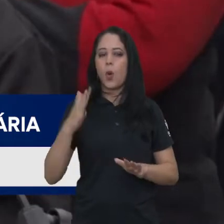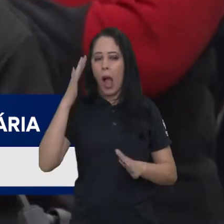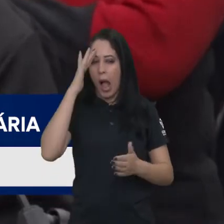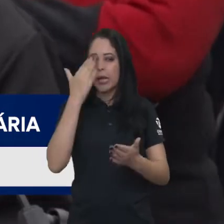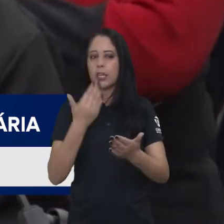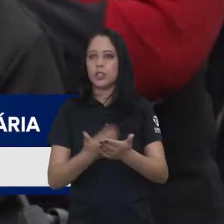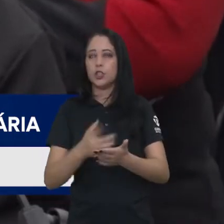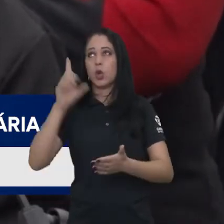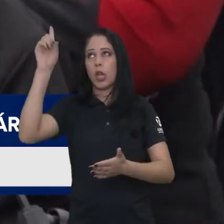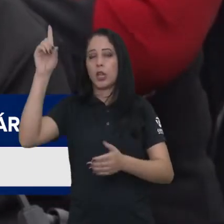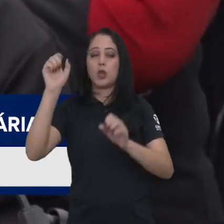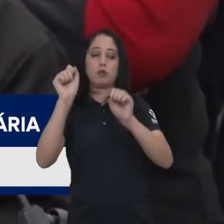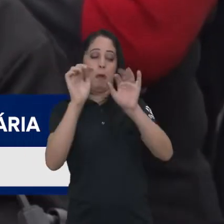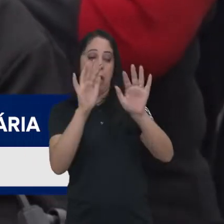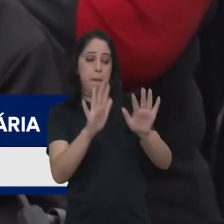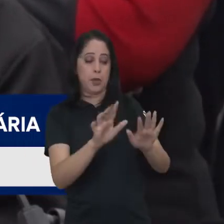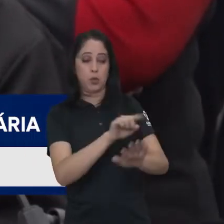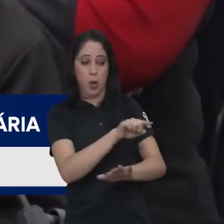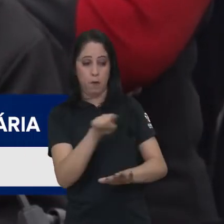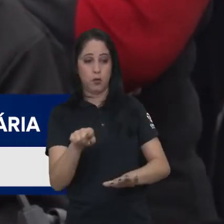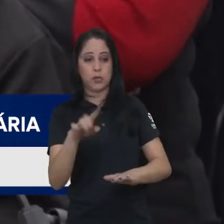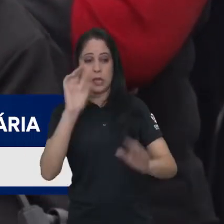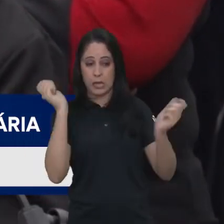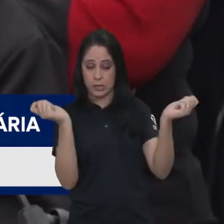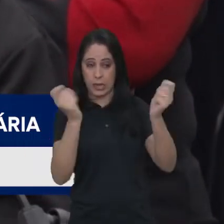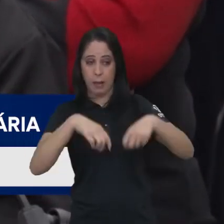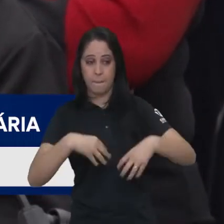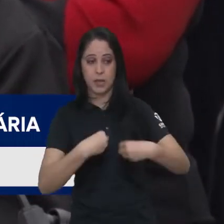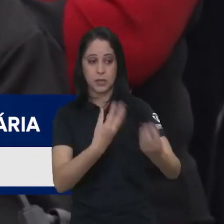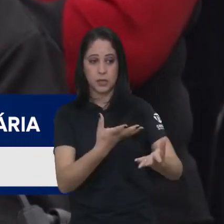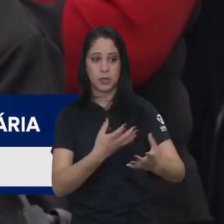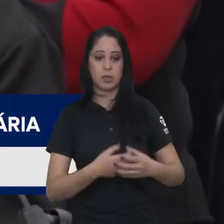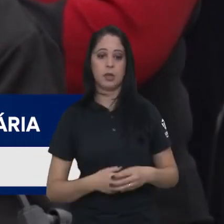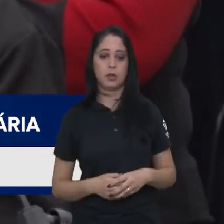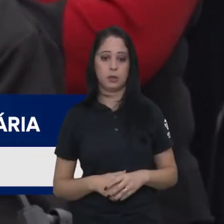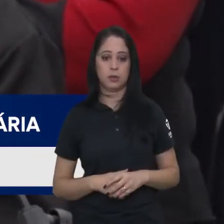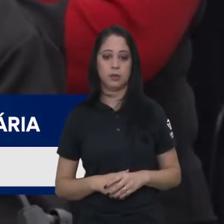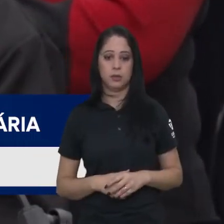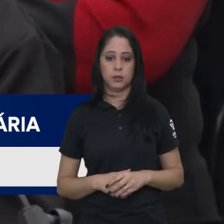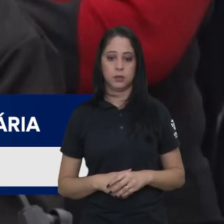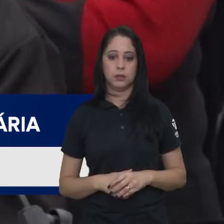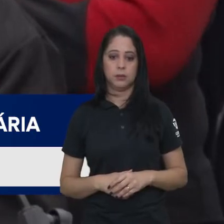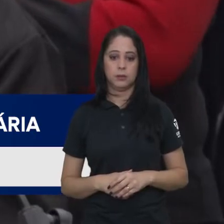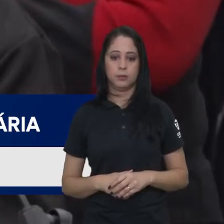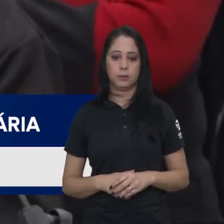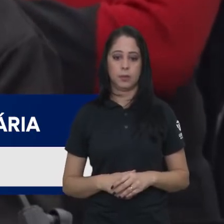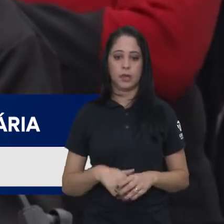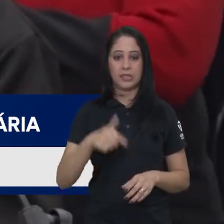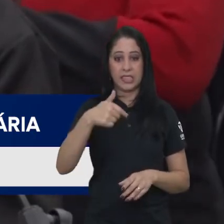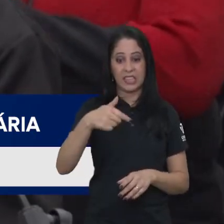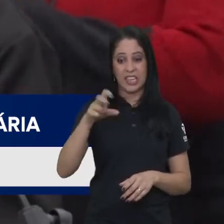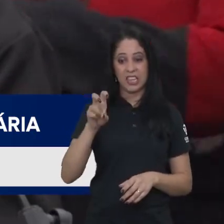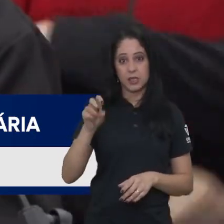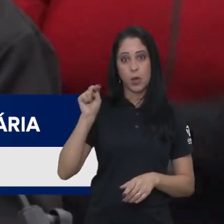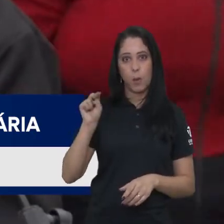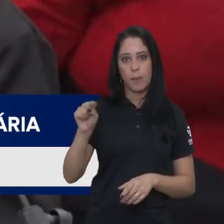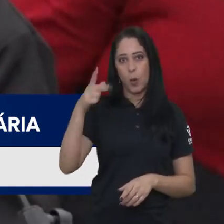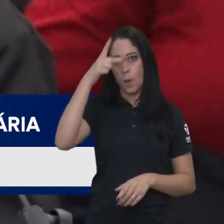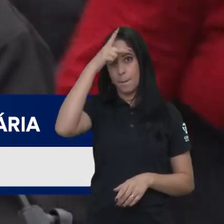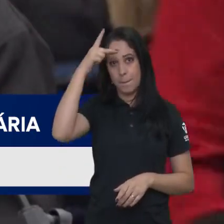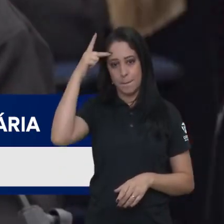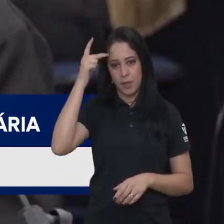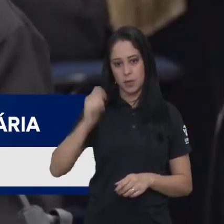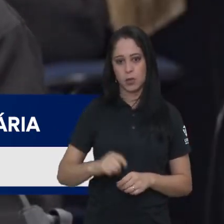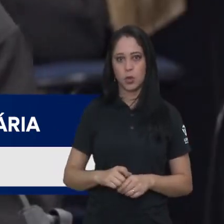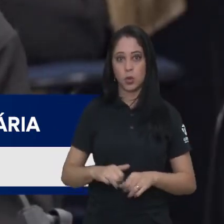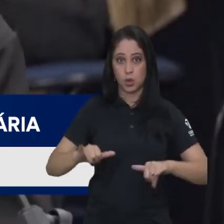iluminados e vocês têm capacidade para ter uma, para dar paz pelo menos para 75 mil pessoas que